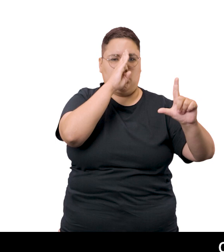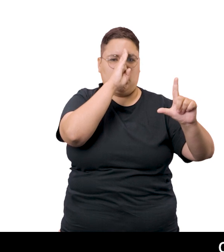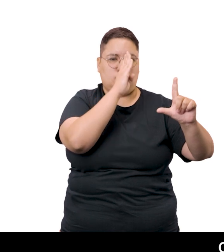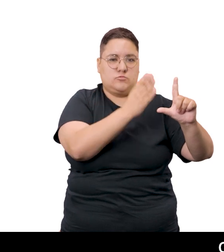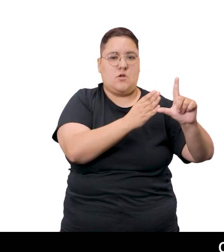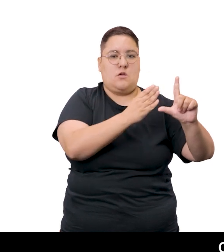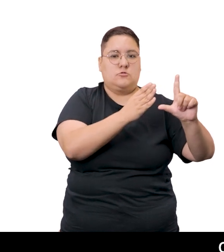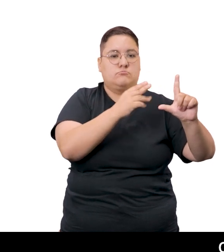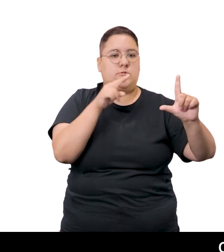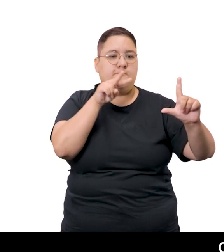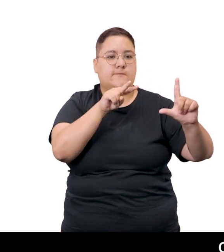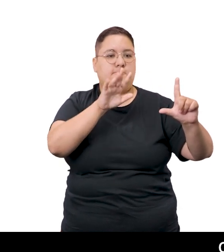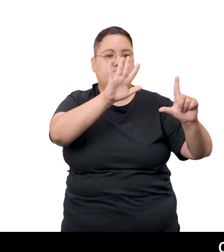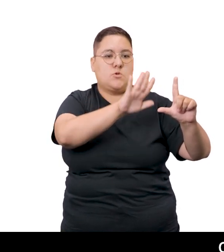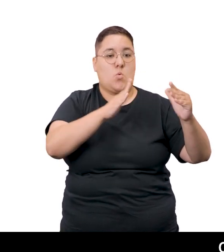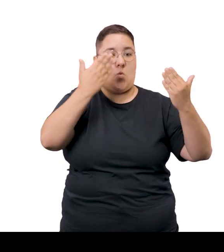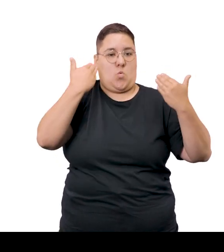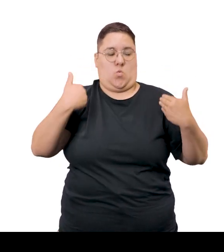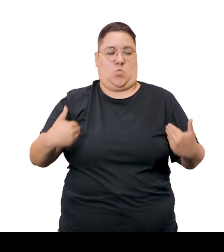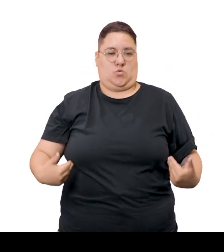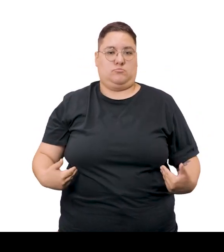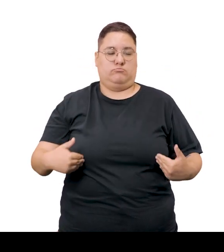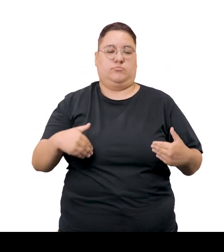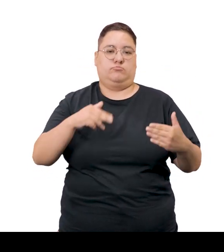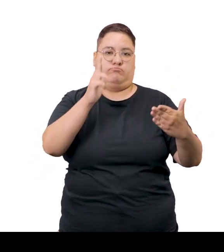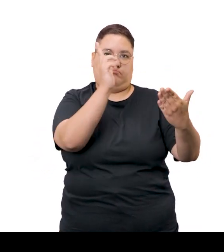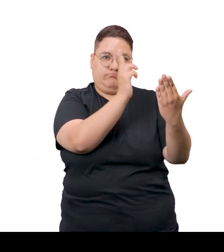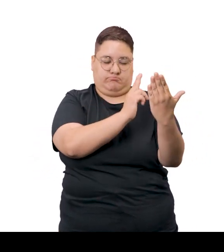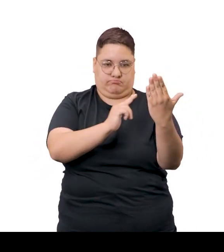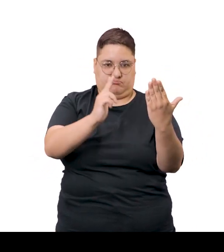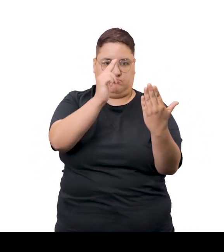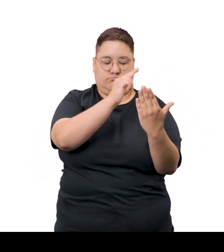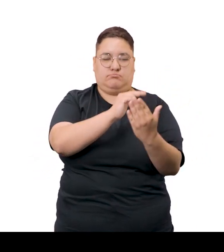e a identidade do corpo retratado.